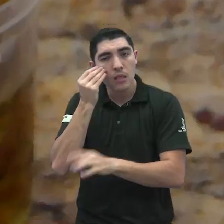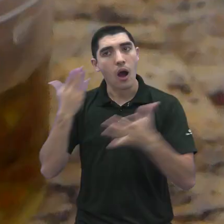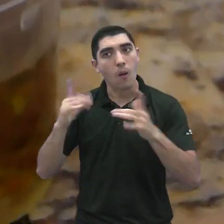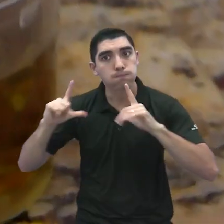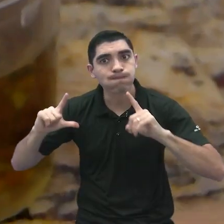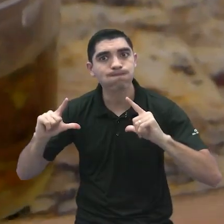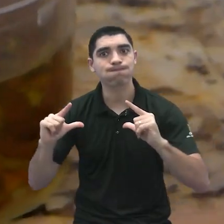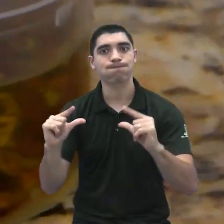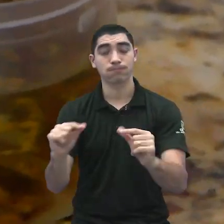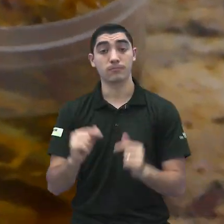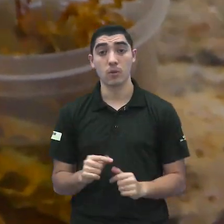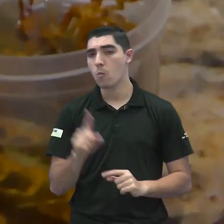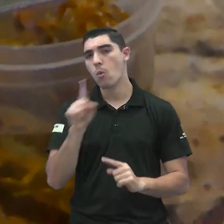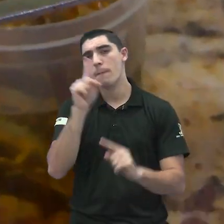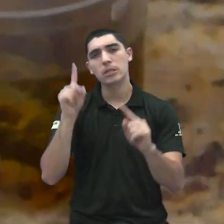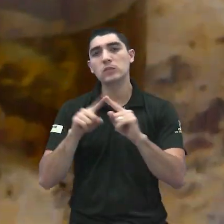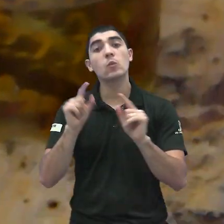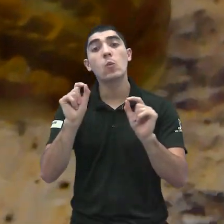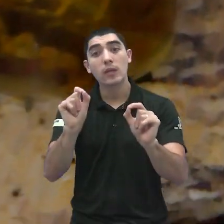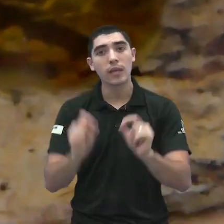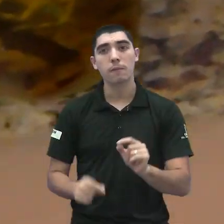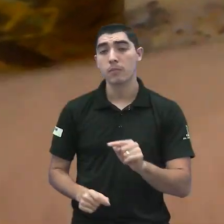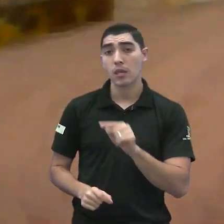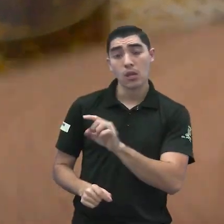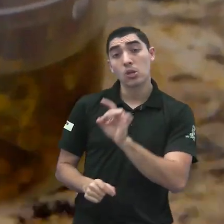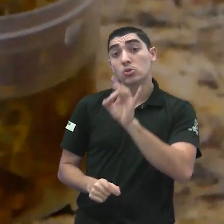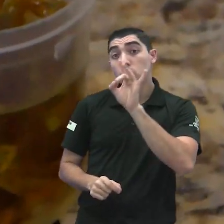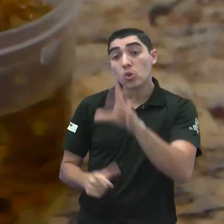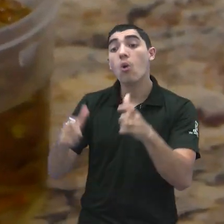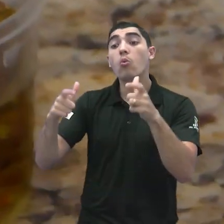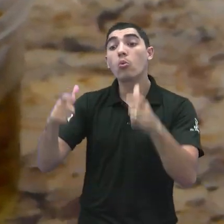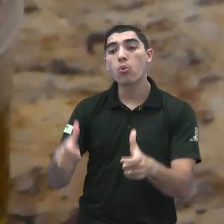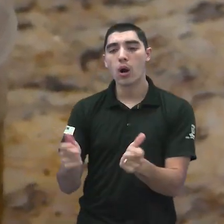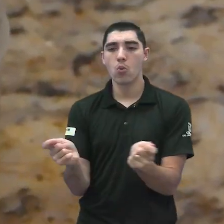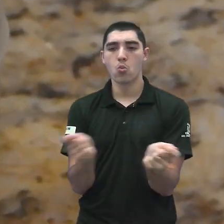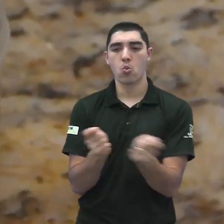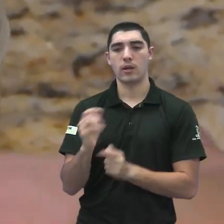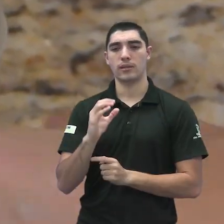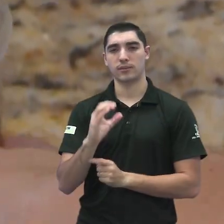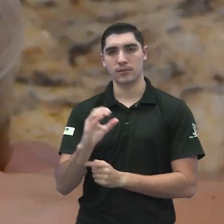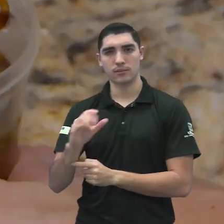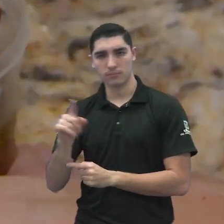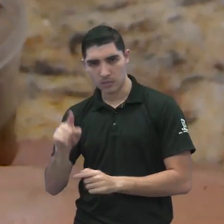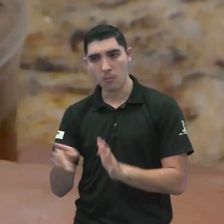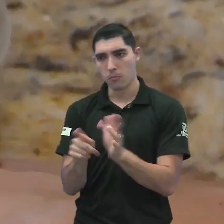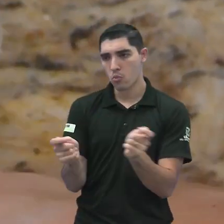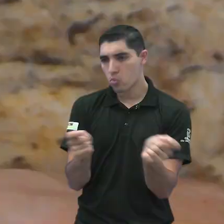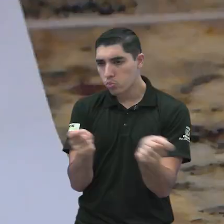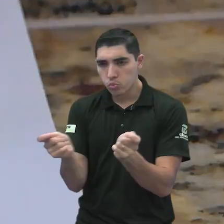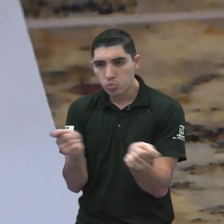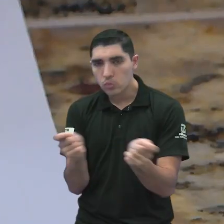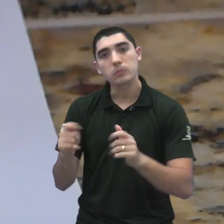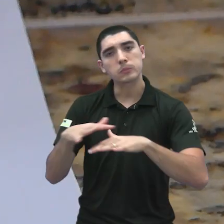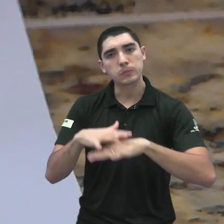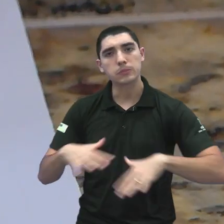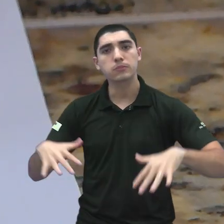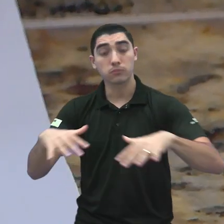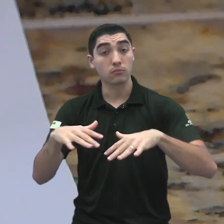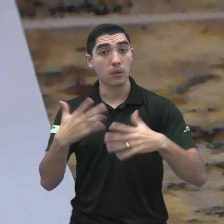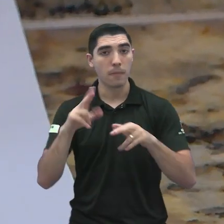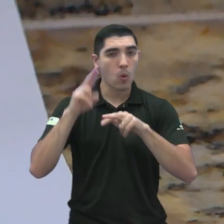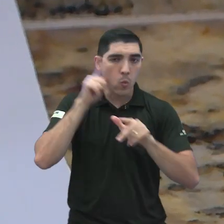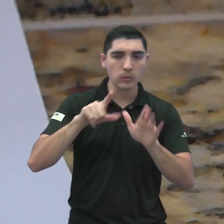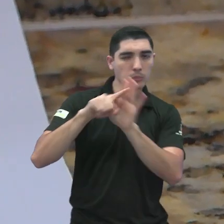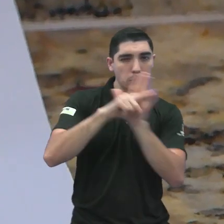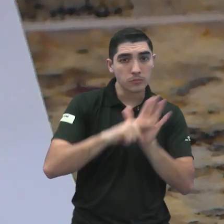frequentes. A ideia é que eles sejam vistos apenas no Centro de Controle de Zoonoses ou em laboratórios para estudos. Falando em